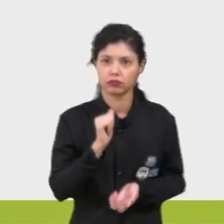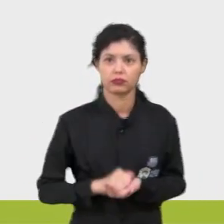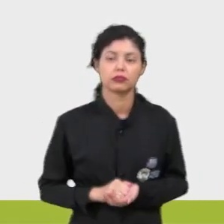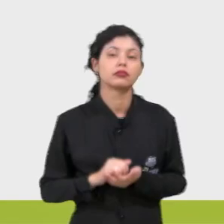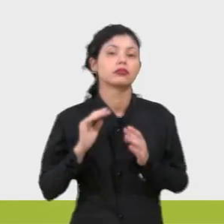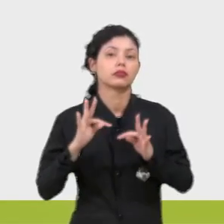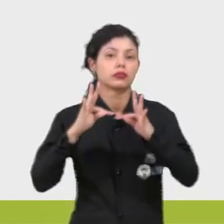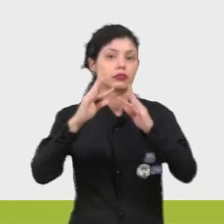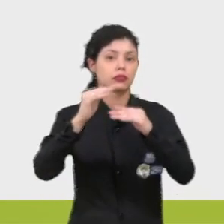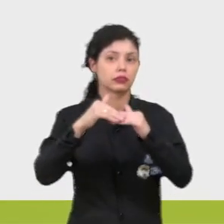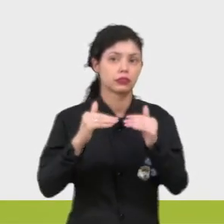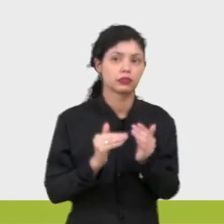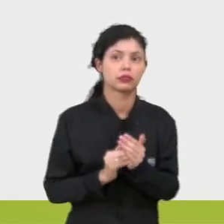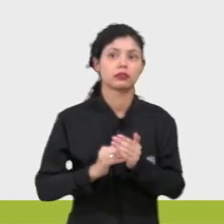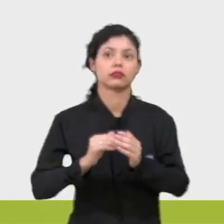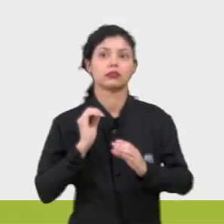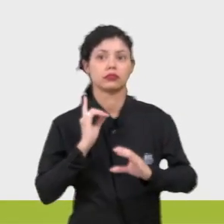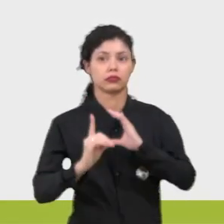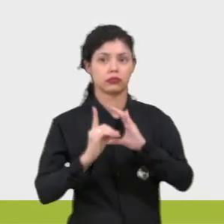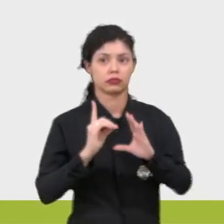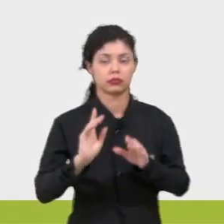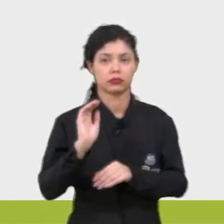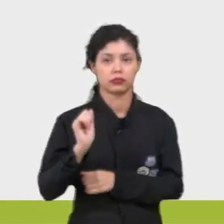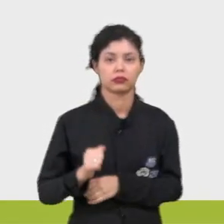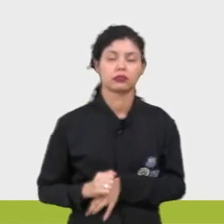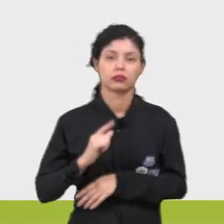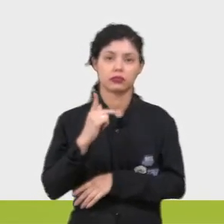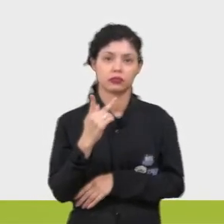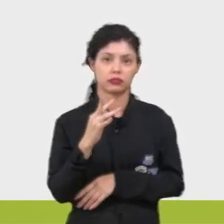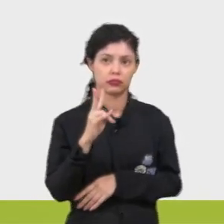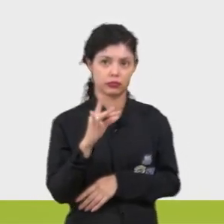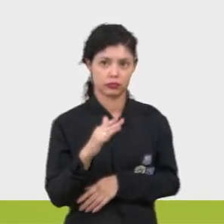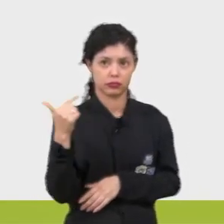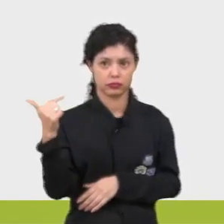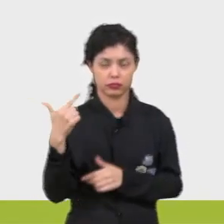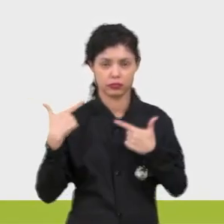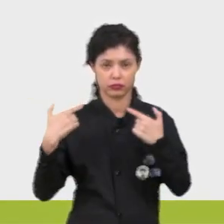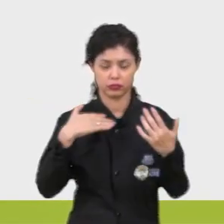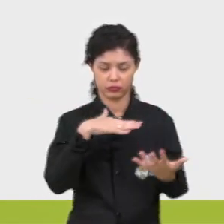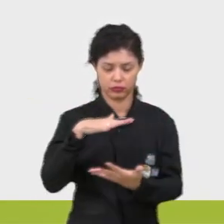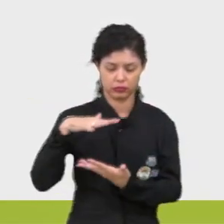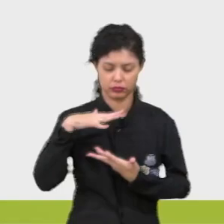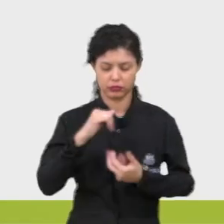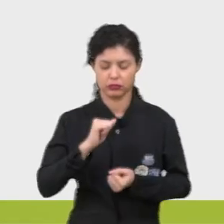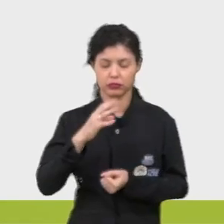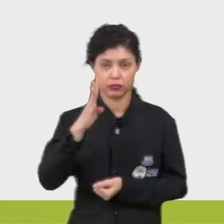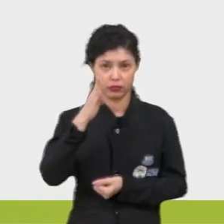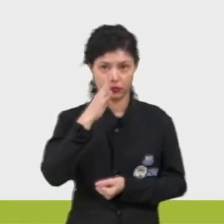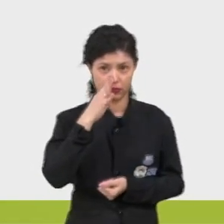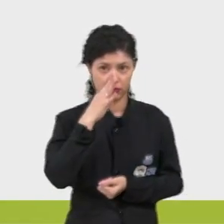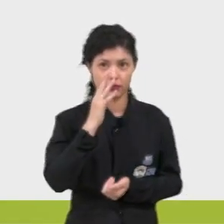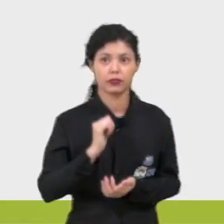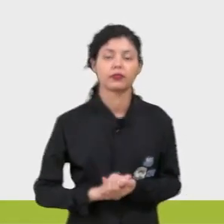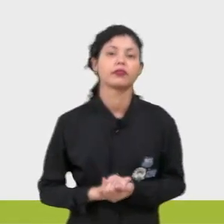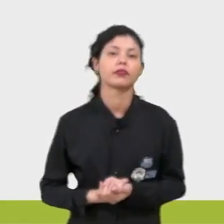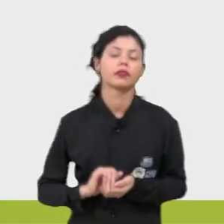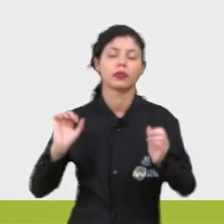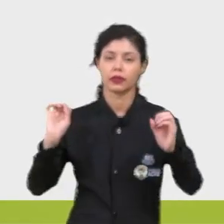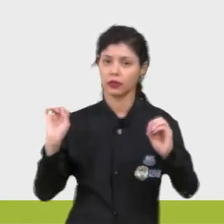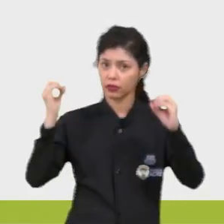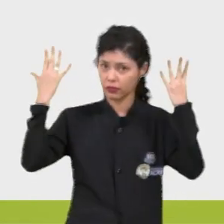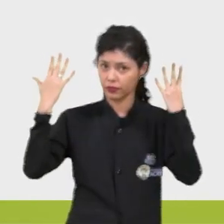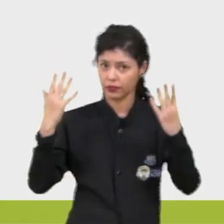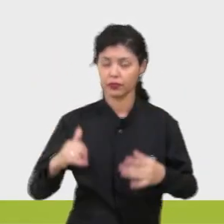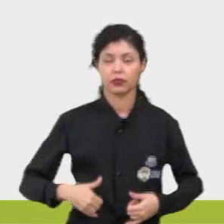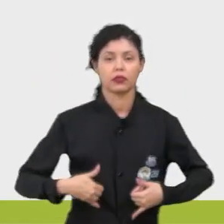em torno do culto a Hitler na Segunda Guerra Mundial. Ela assiste à eufórica celebração